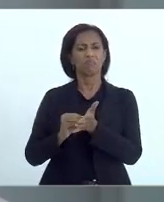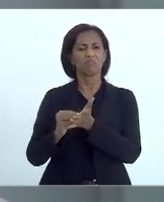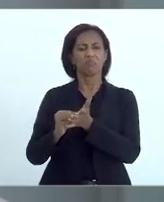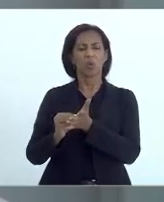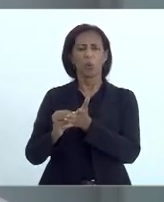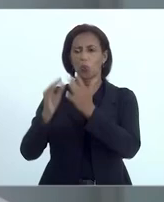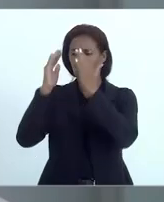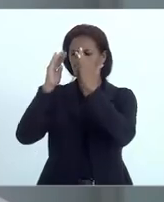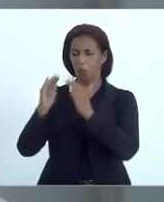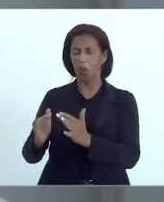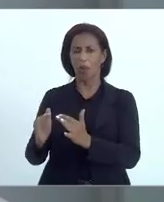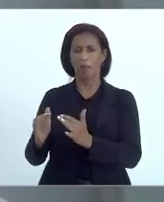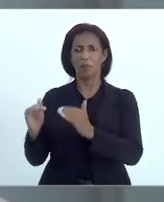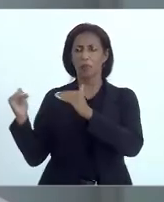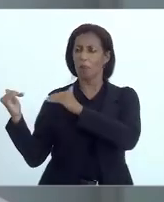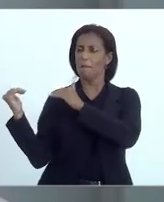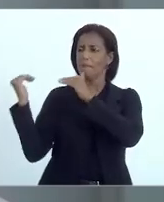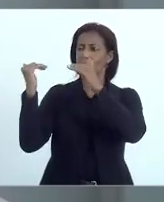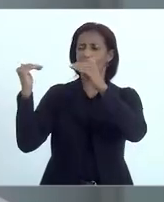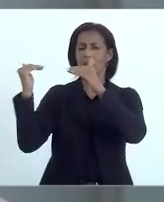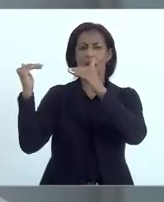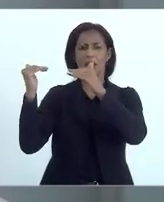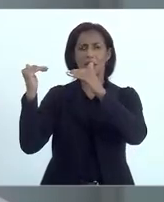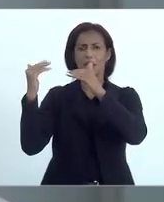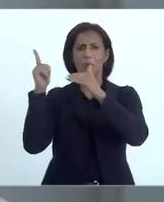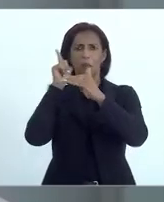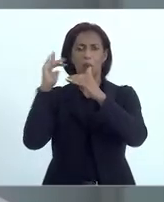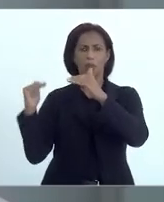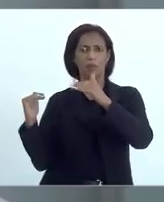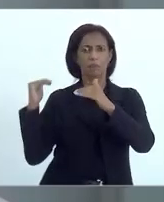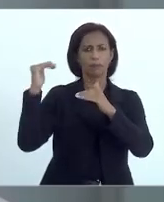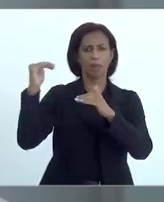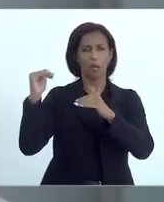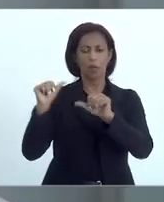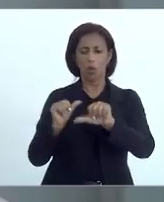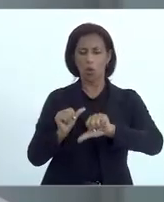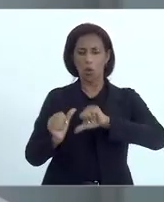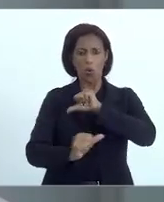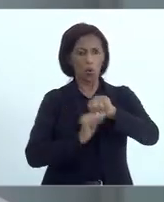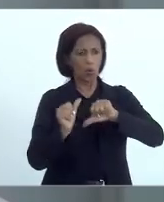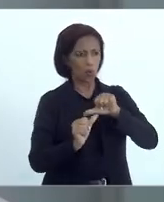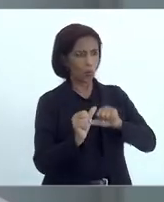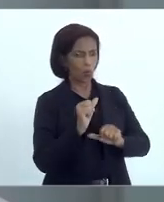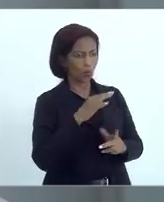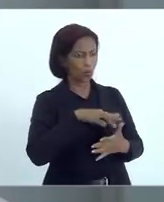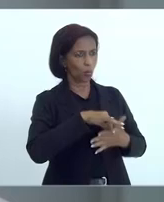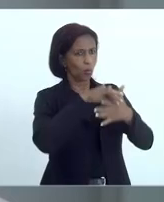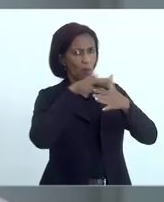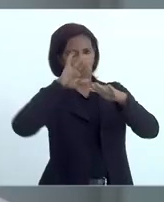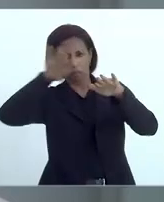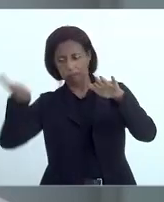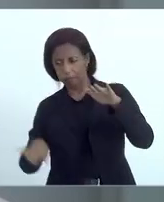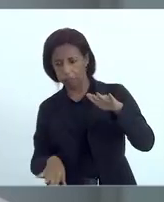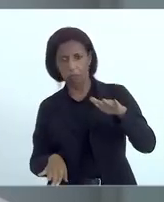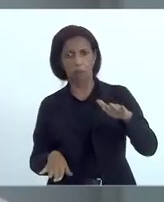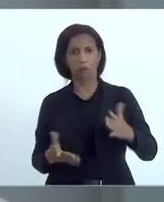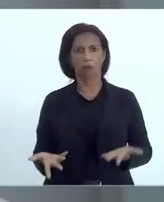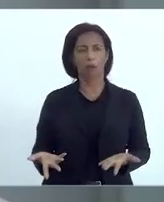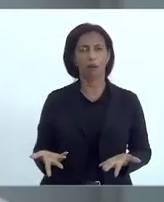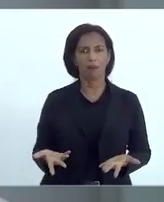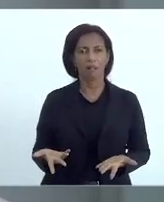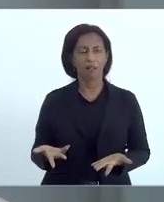que eu nunca vi o cara tá no merecimento tá aqui primeiro para ser promovido mudou comando mudou qualquer coisa o cara cai para